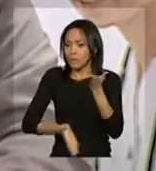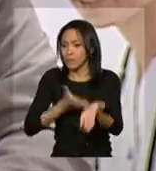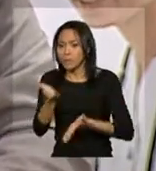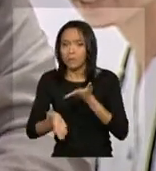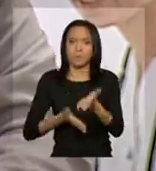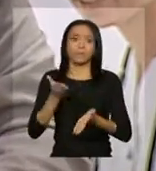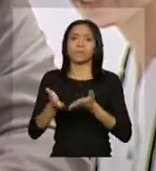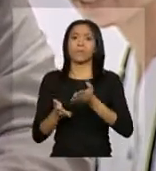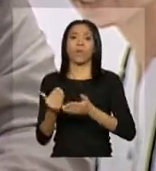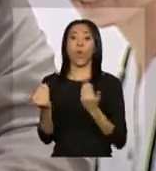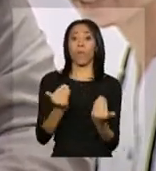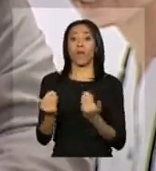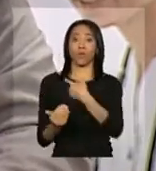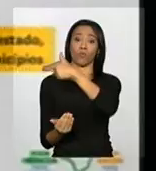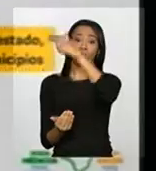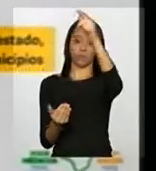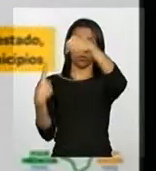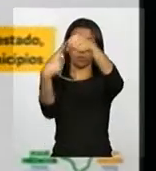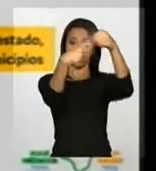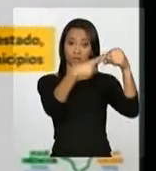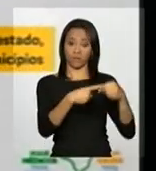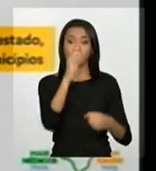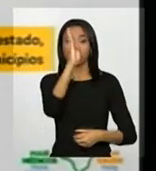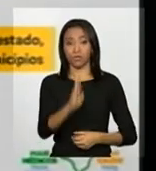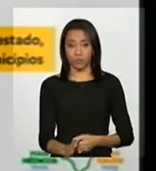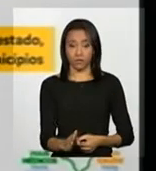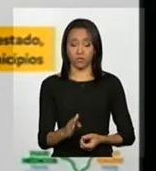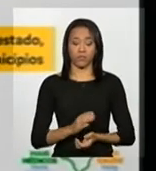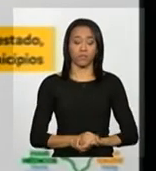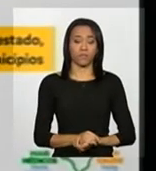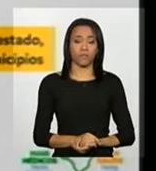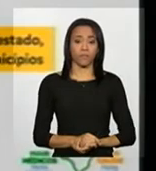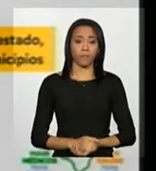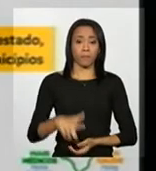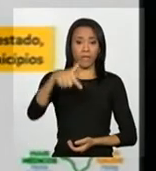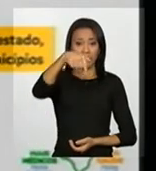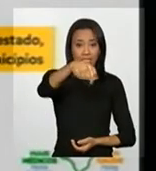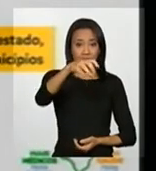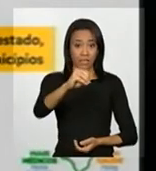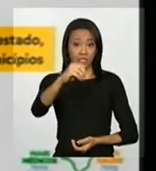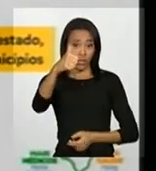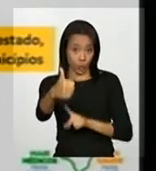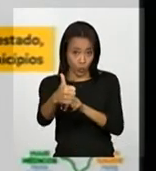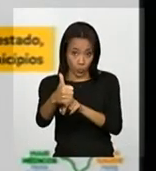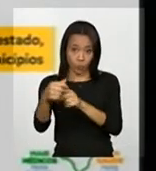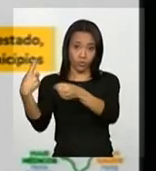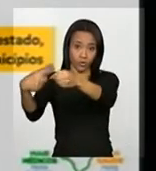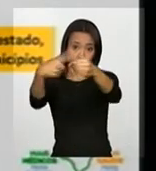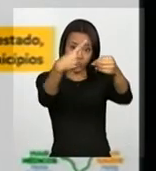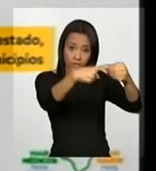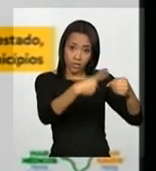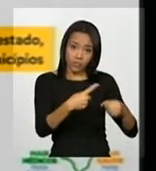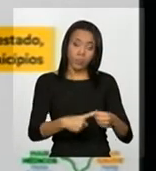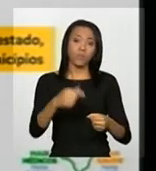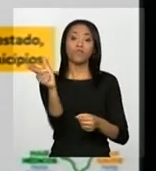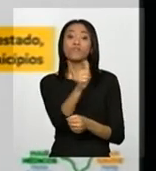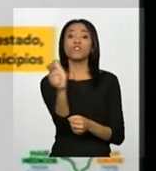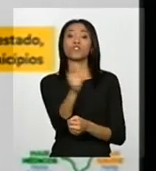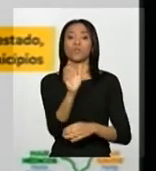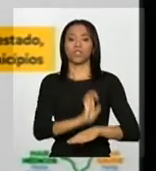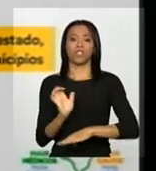Municípios brasileiros próximo esses 701 municípios estão distribuídos em 22 estados